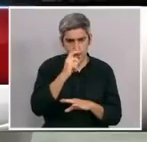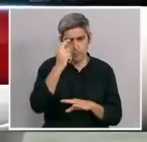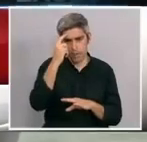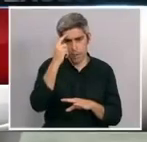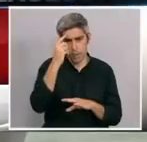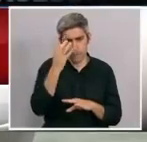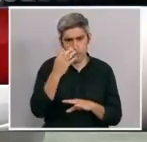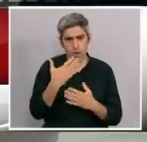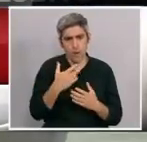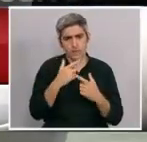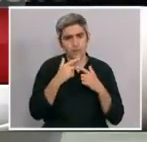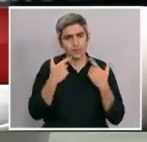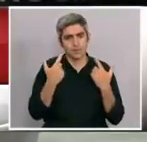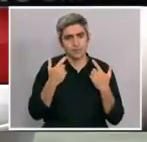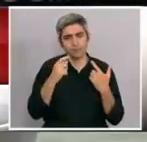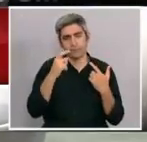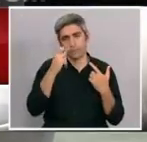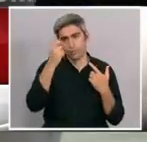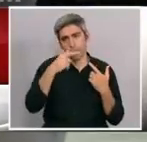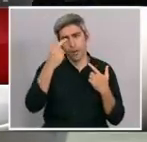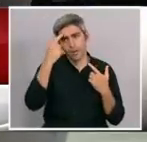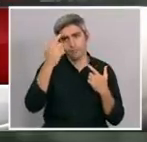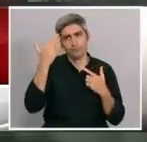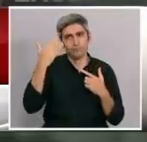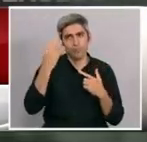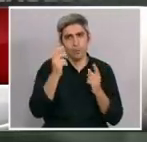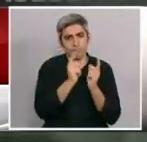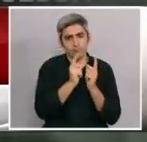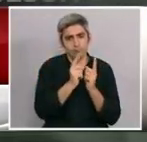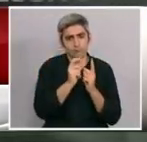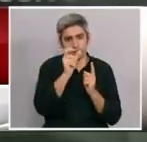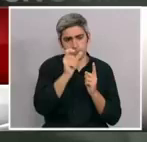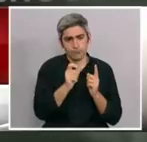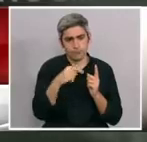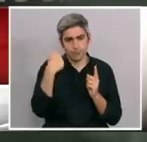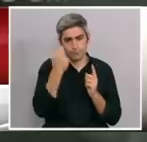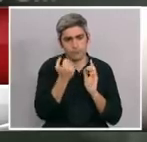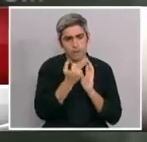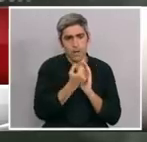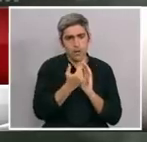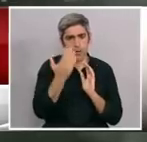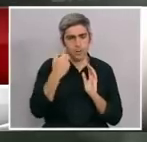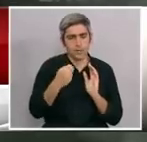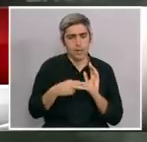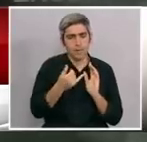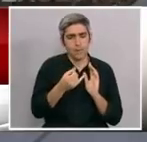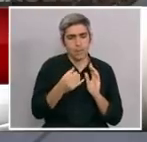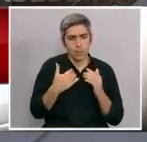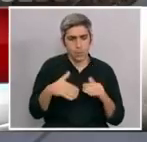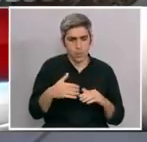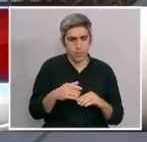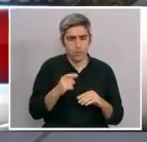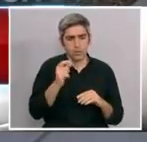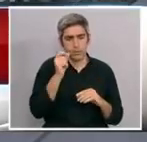hoje a fazem sorrir. Histórias soltas de quem privou com uma das figuras mais marcantes do século XX. O